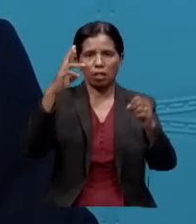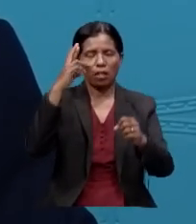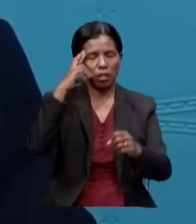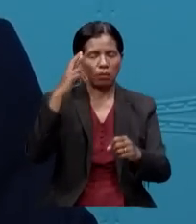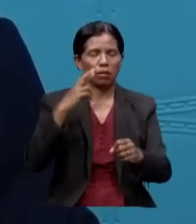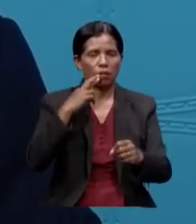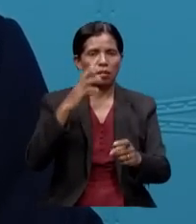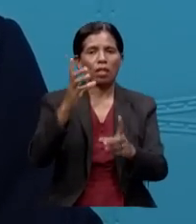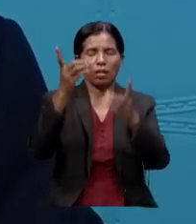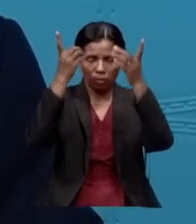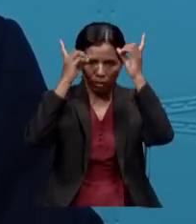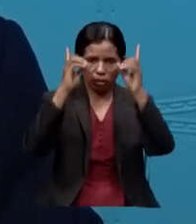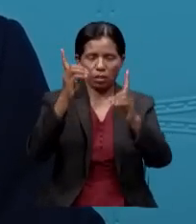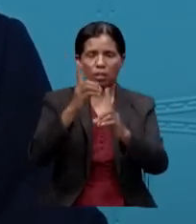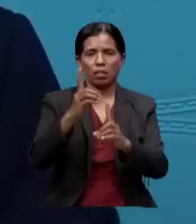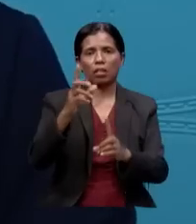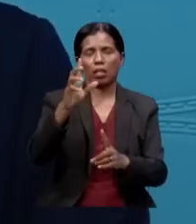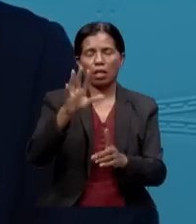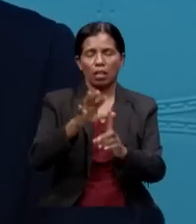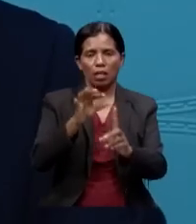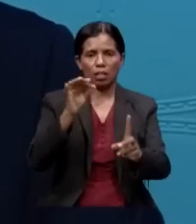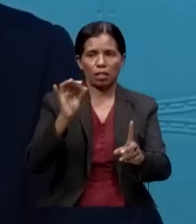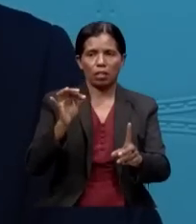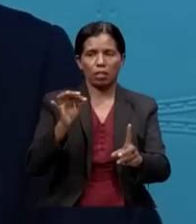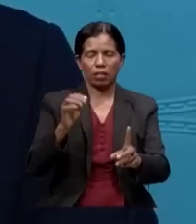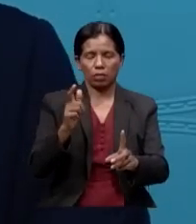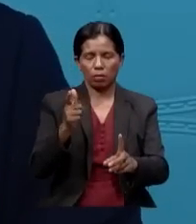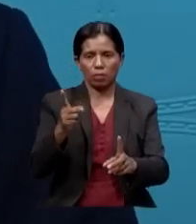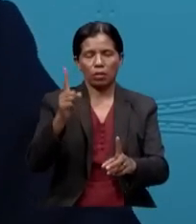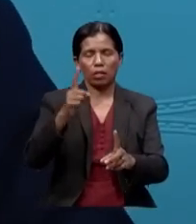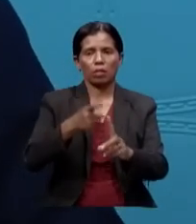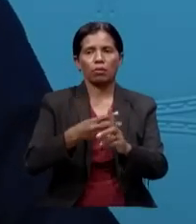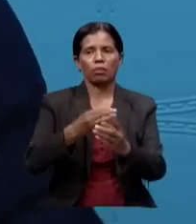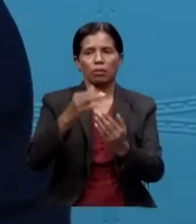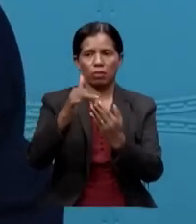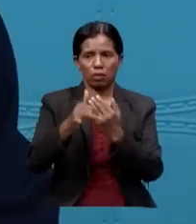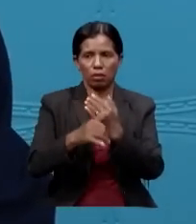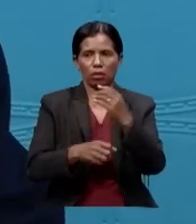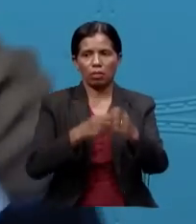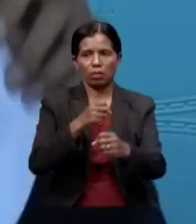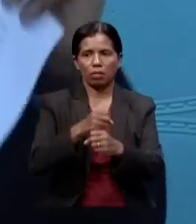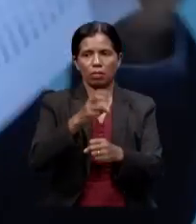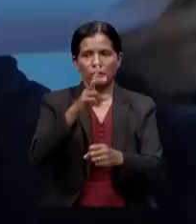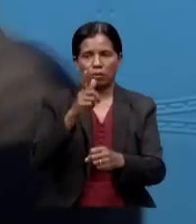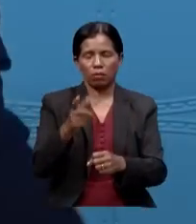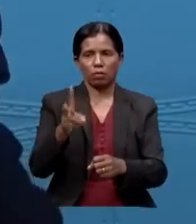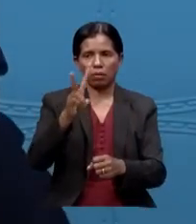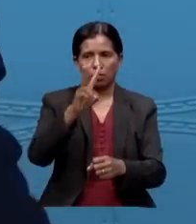tomar caloron eleição, para o Ronaldo Recinheira, Fulano Maio, Tinan, Rion do Amor,